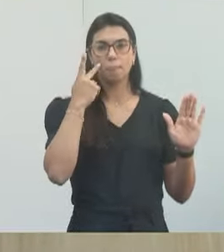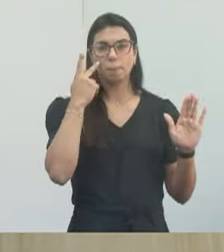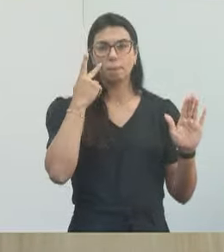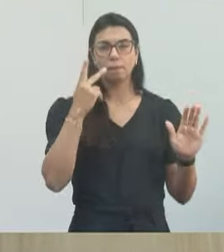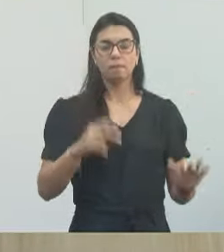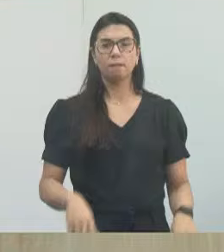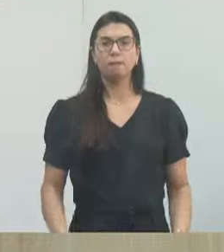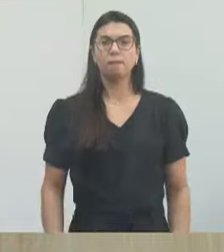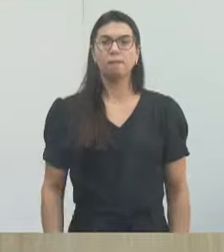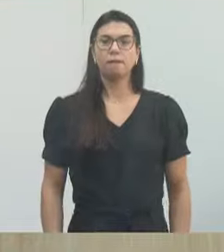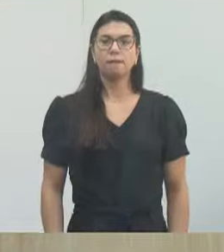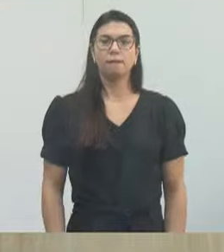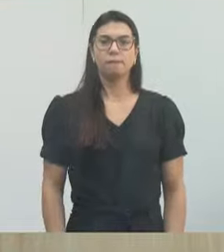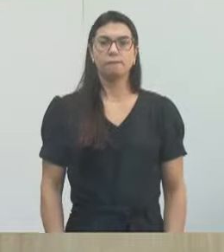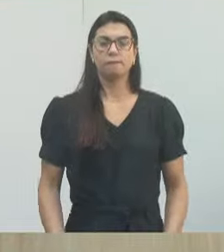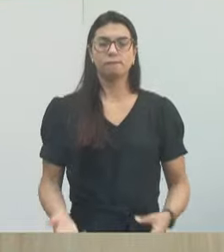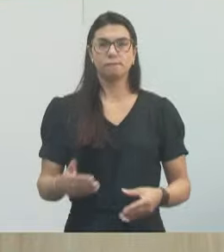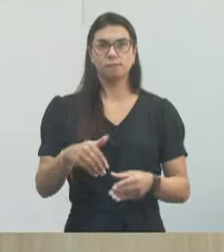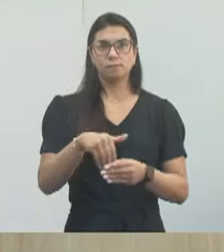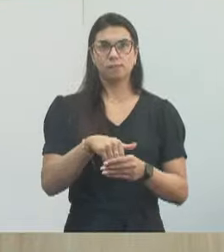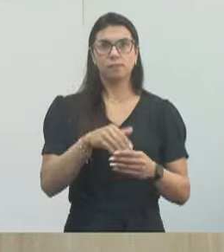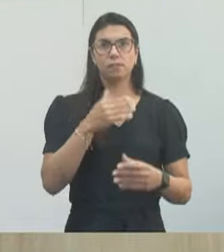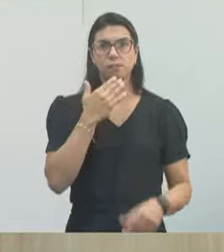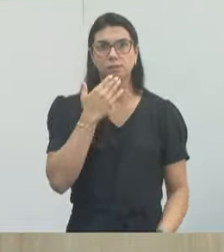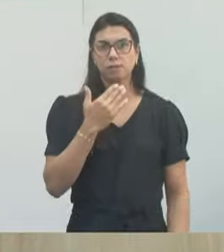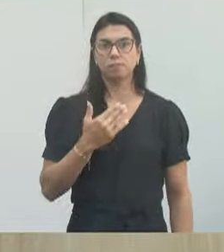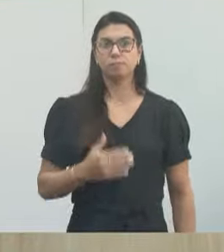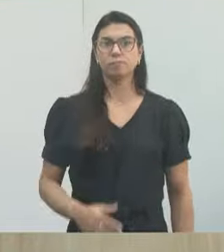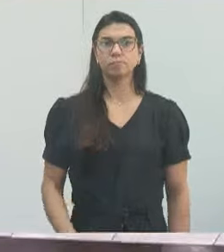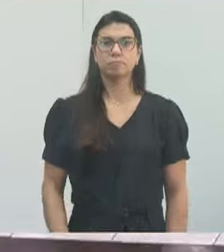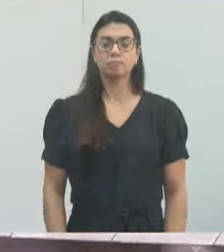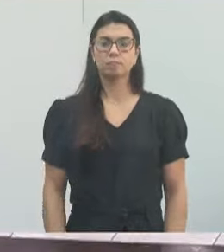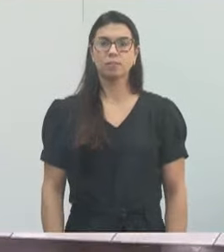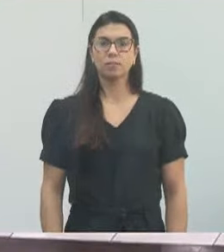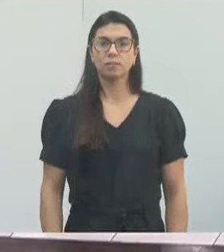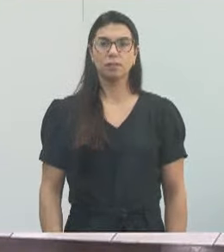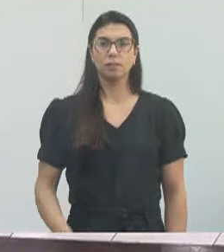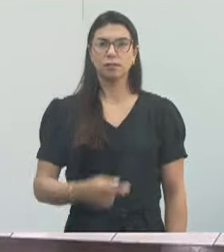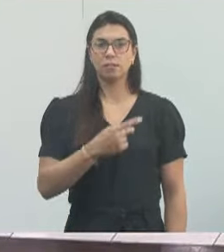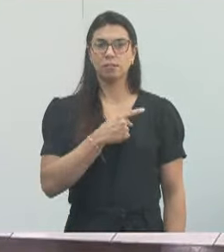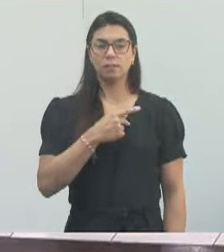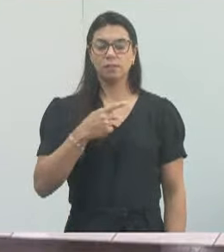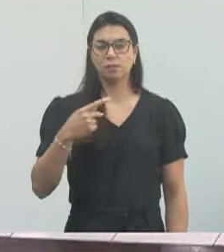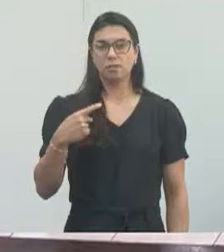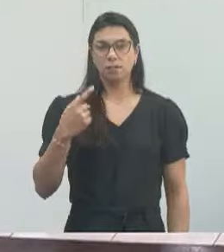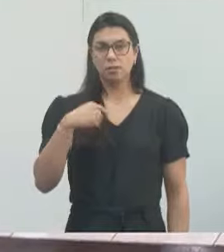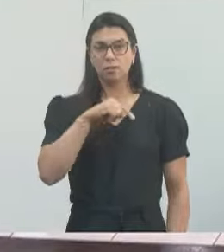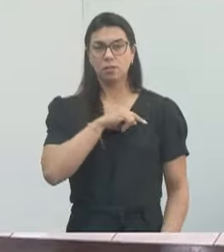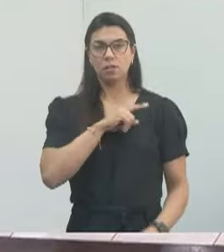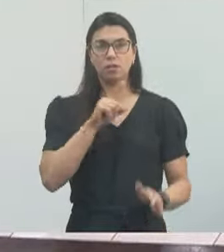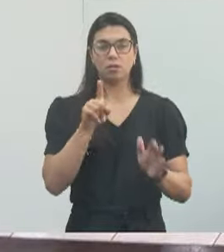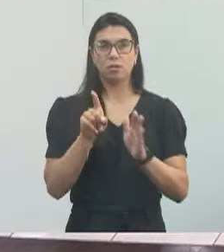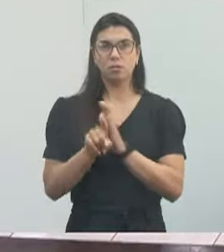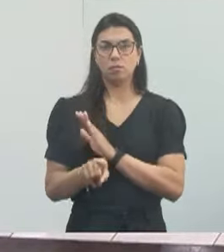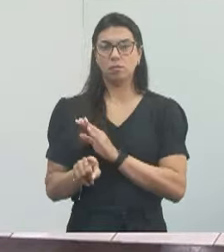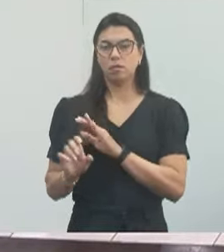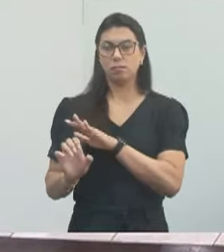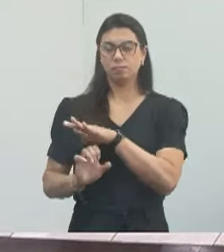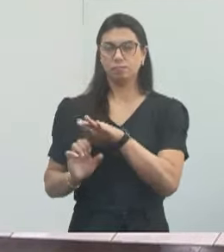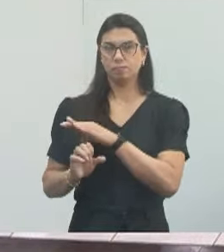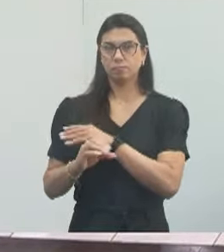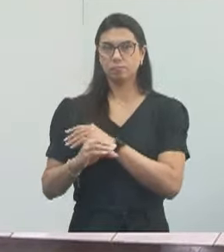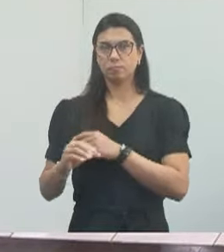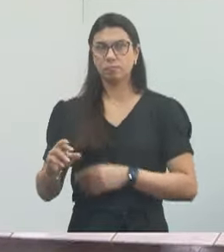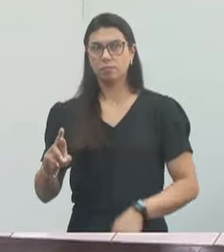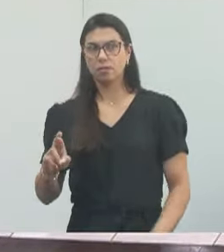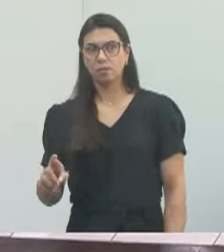dos condutores foi pedido votação senhor presidente a gente tá questionando essa crra nova dutra né os